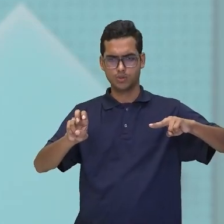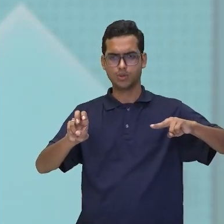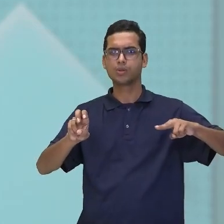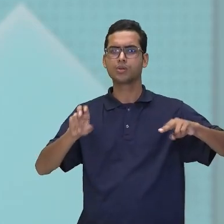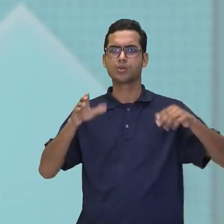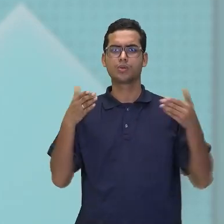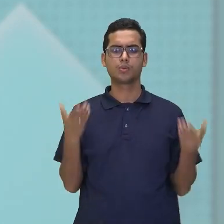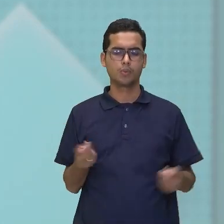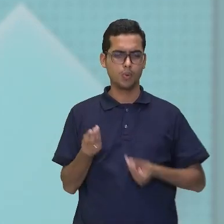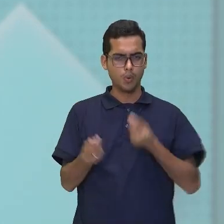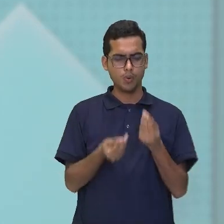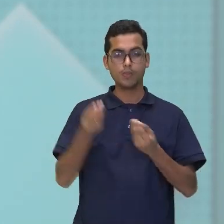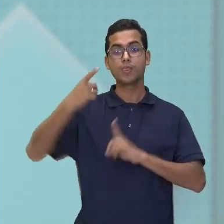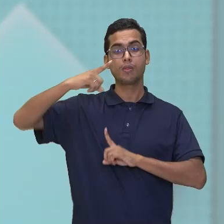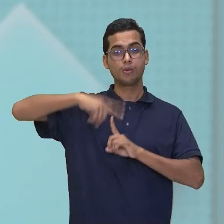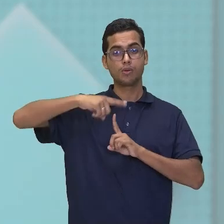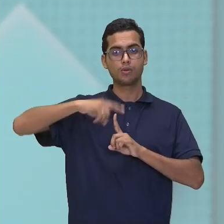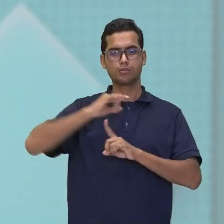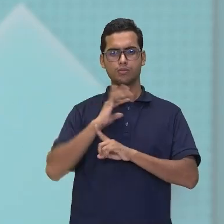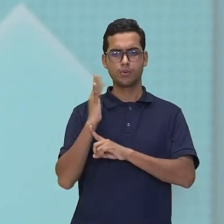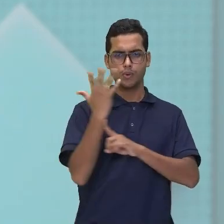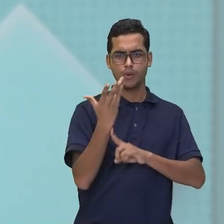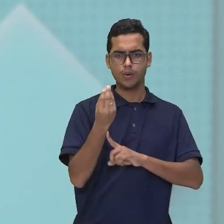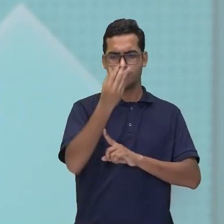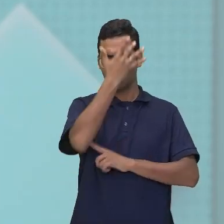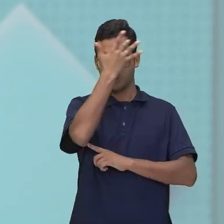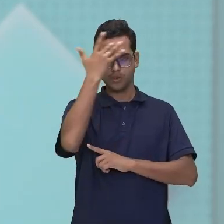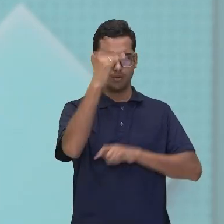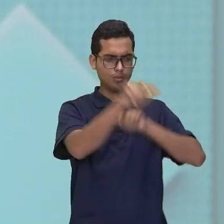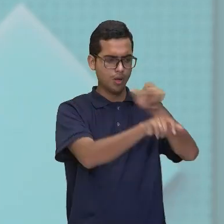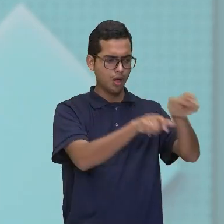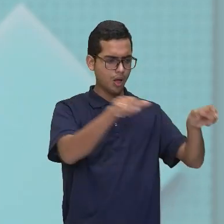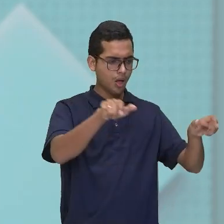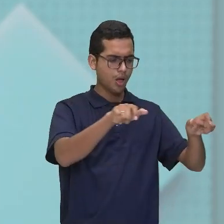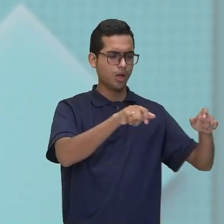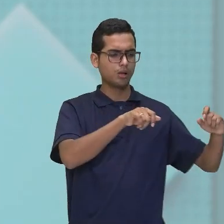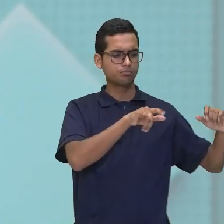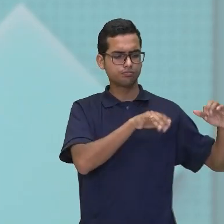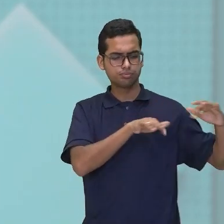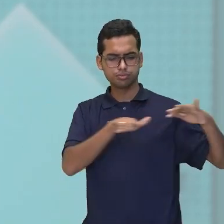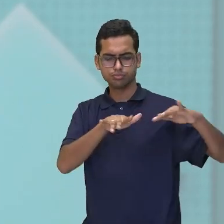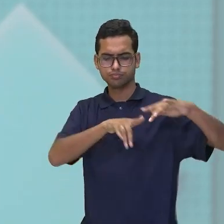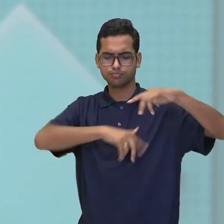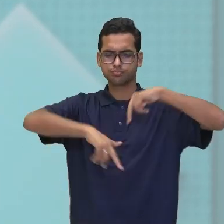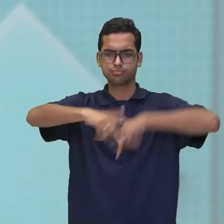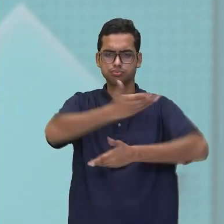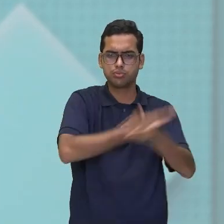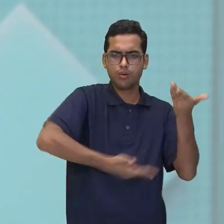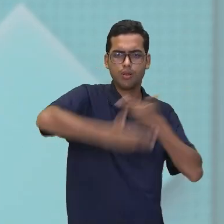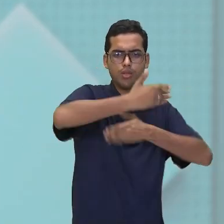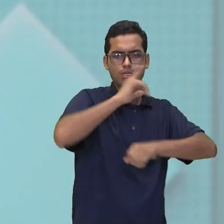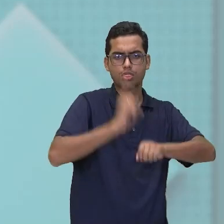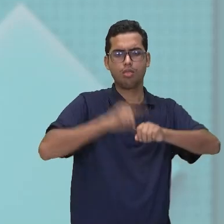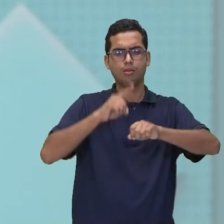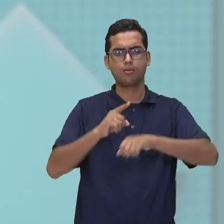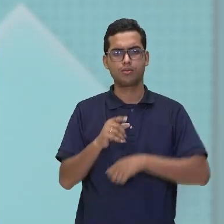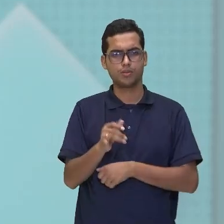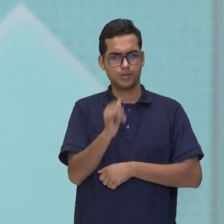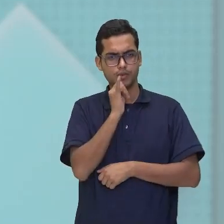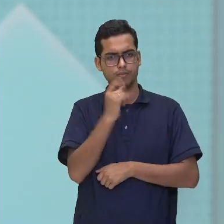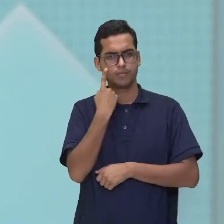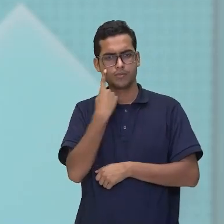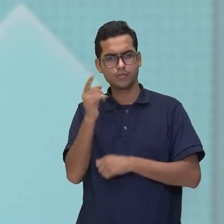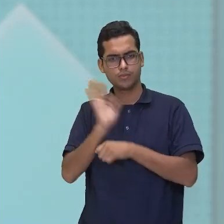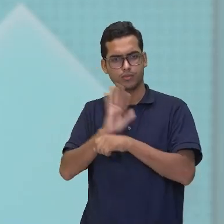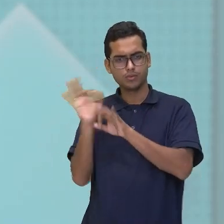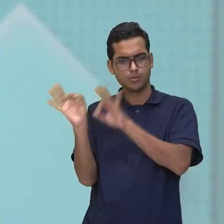é uma tipo de arte em que o público participa, ali tem uma improvisação. Nós montamos um happening aqui